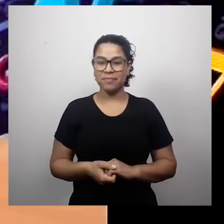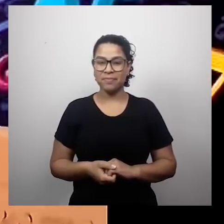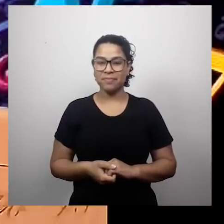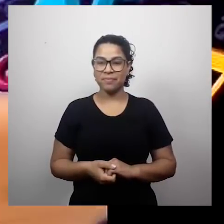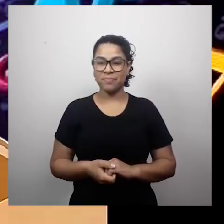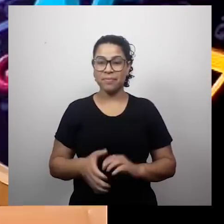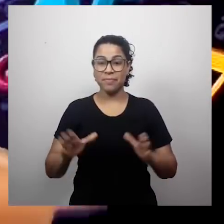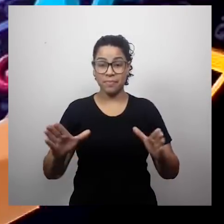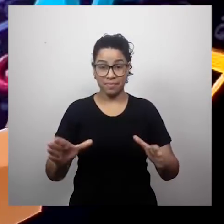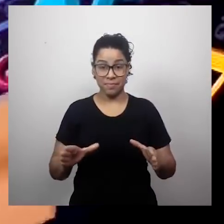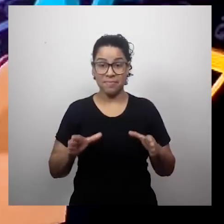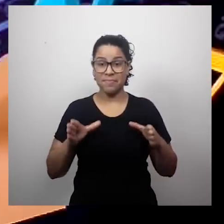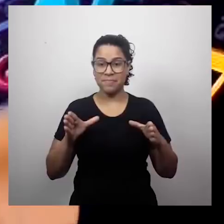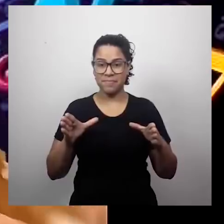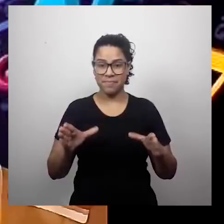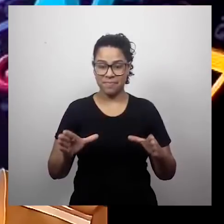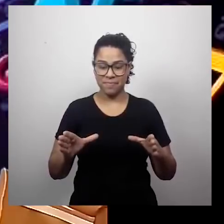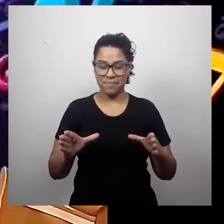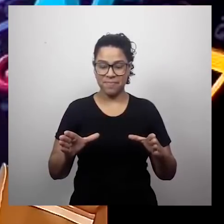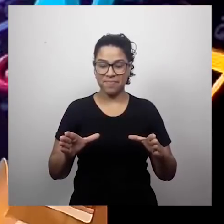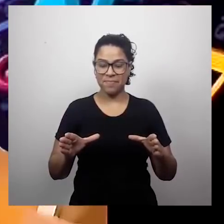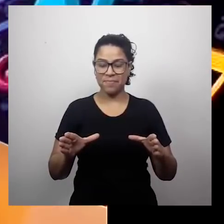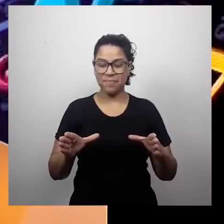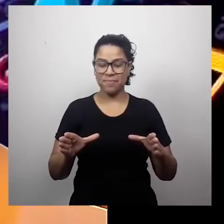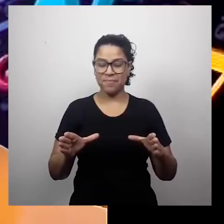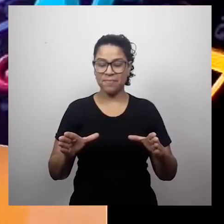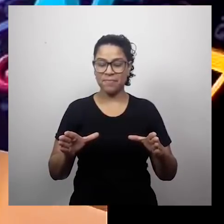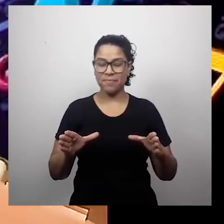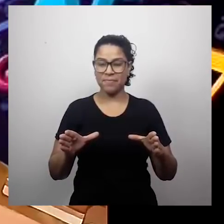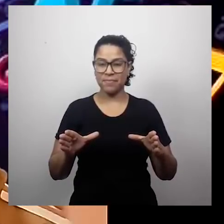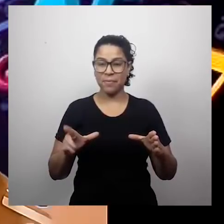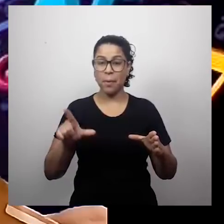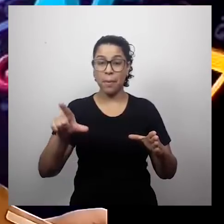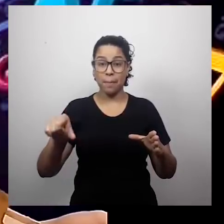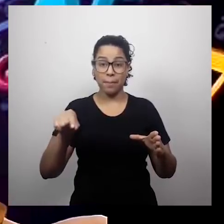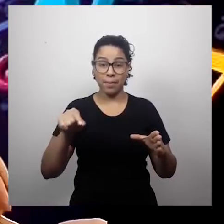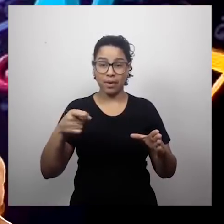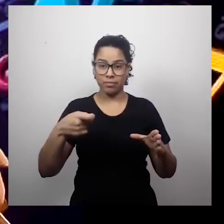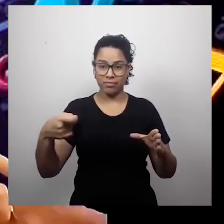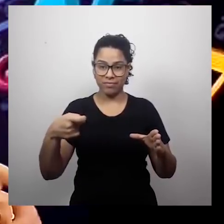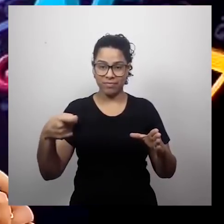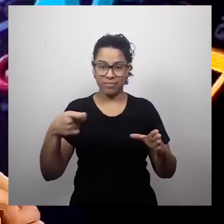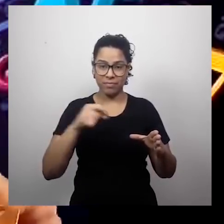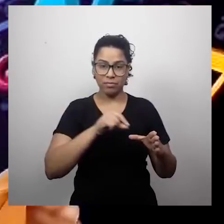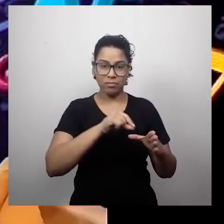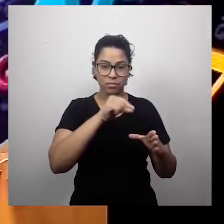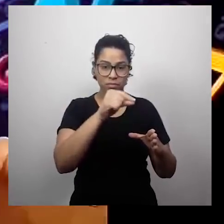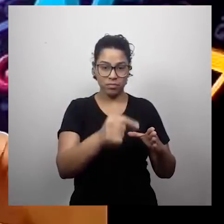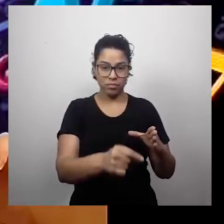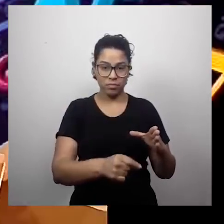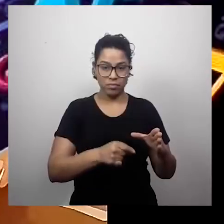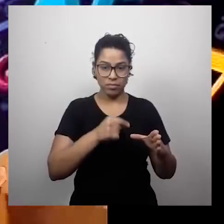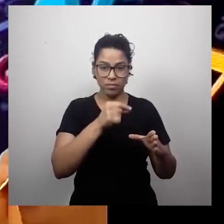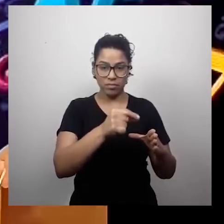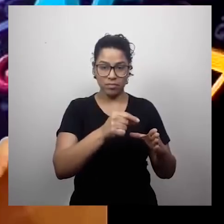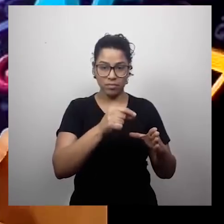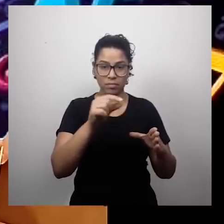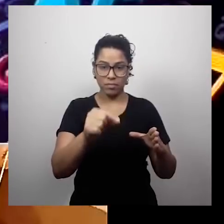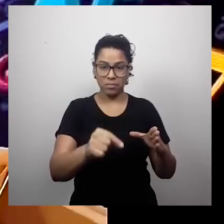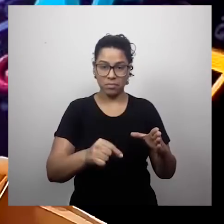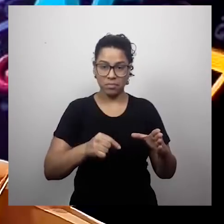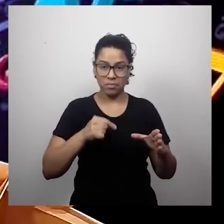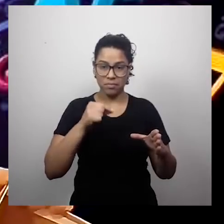box, pegue a sua caixa and put in the rubber bands. Vá colocando os seus